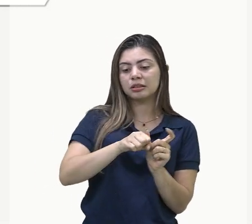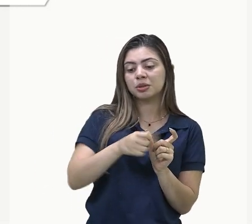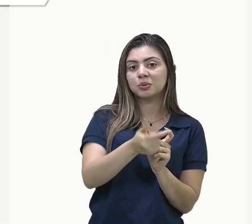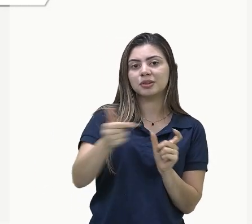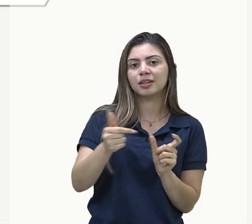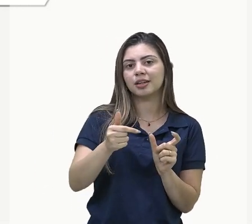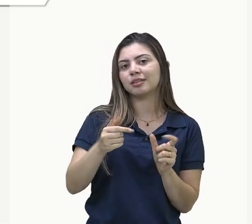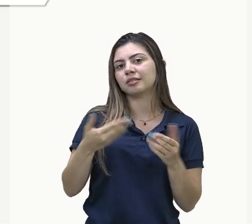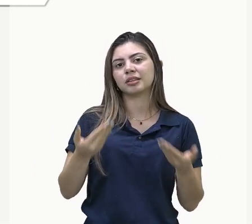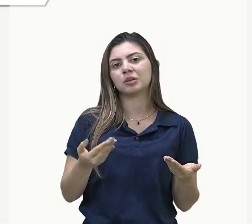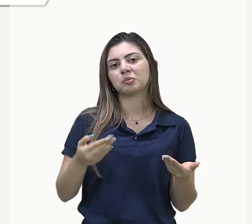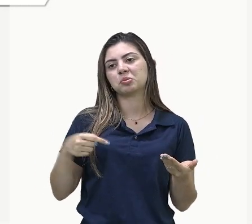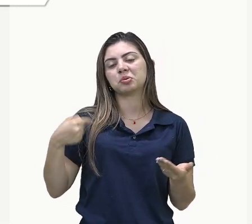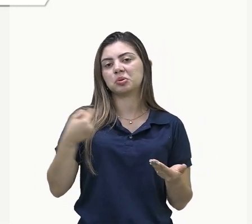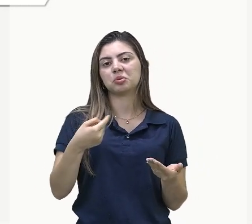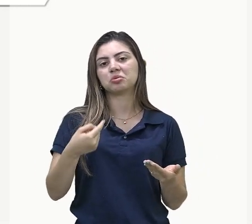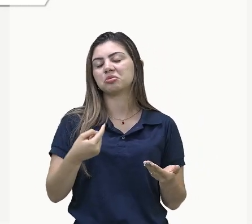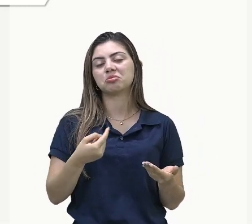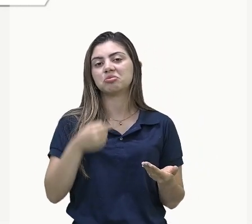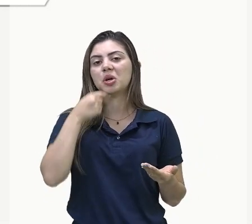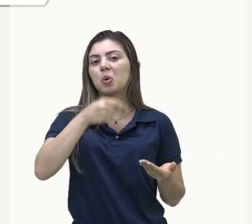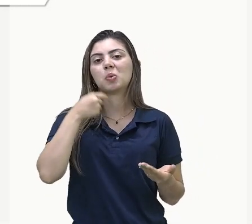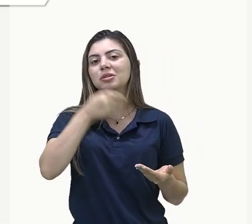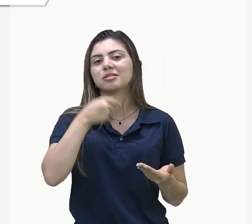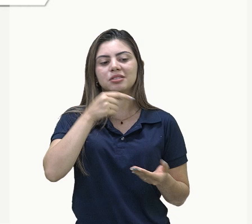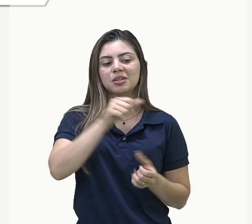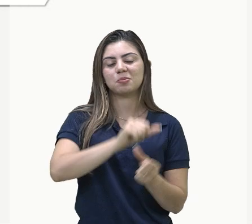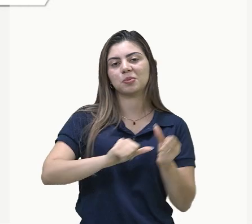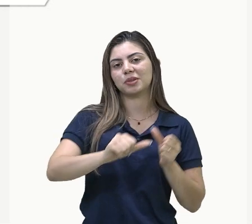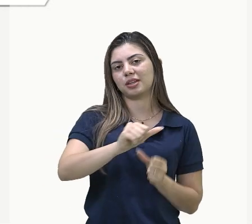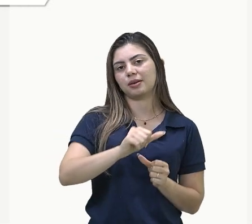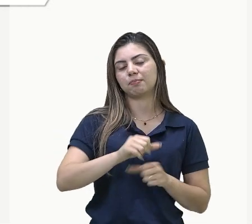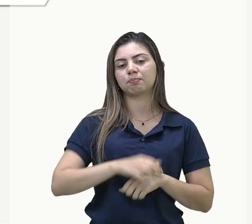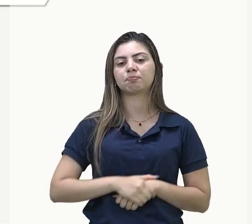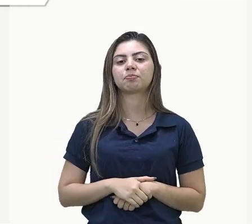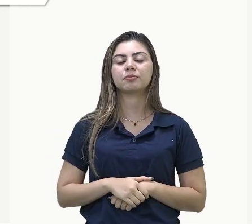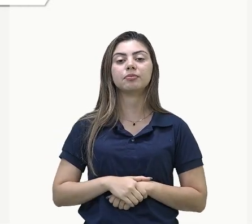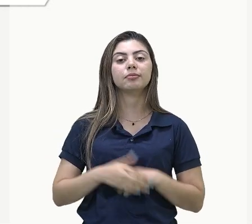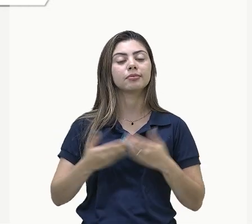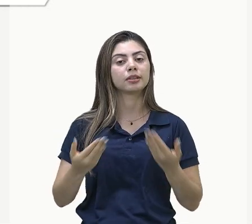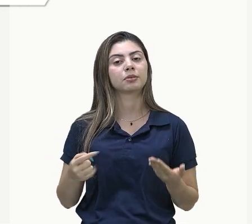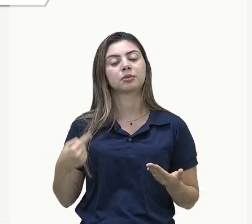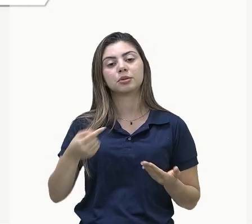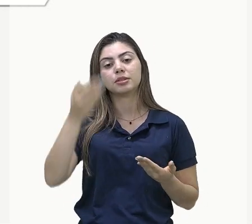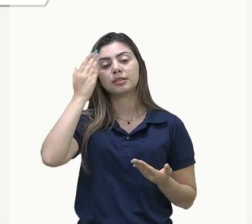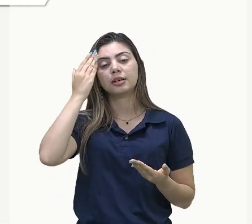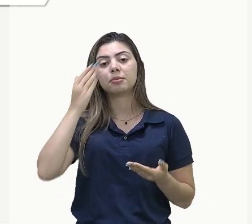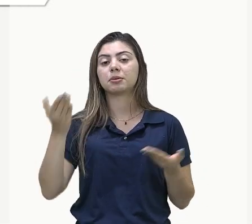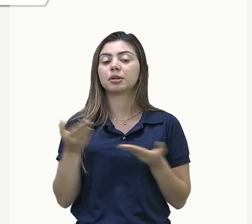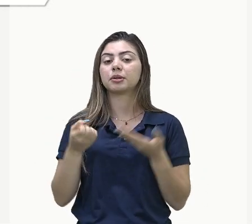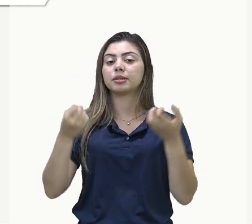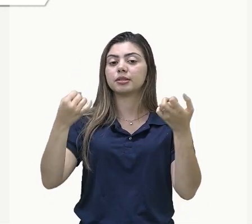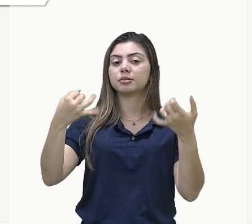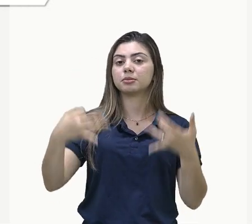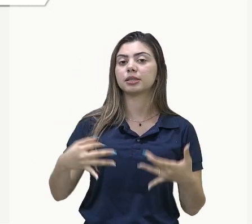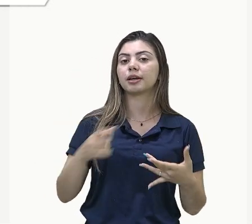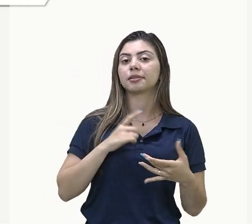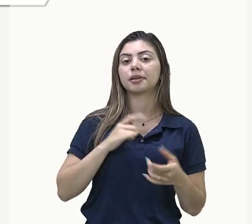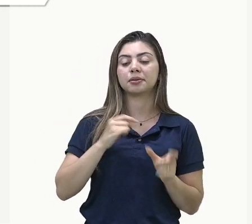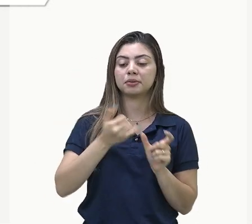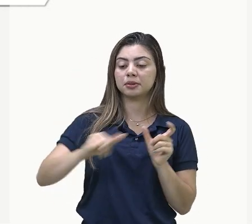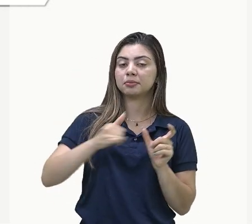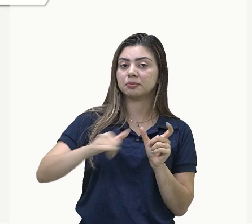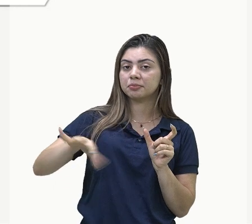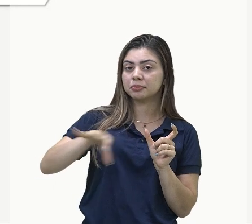trabalhos úteis. Claro que, ao falarmos sobre os receptores, falarmos aí